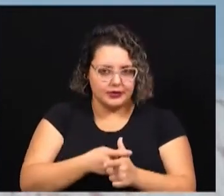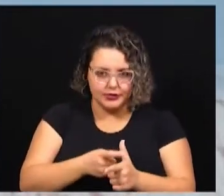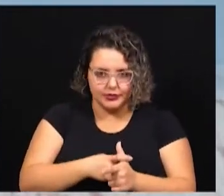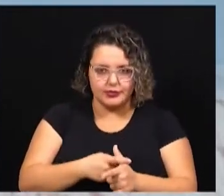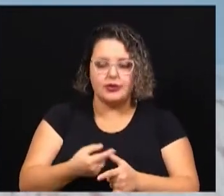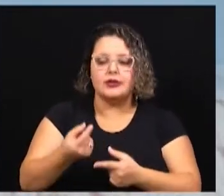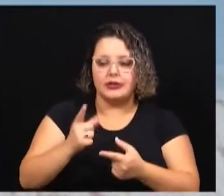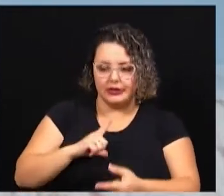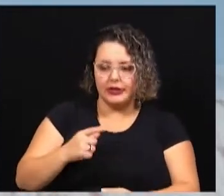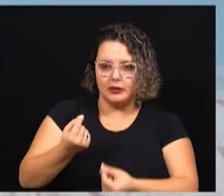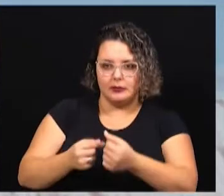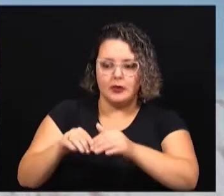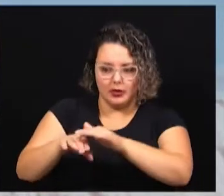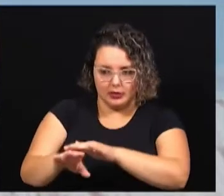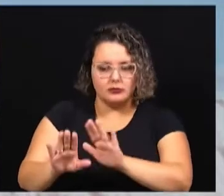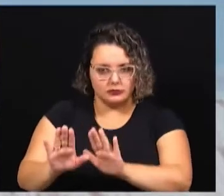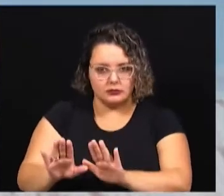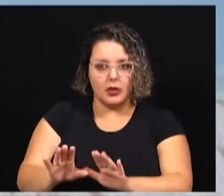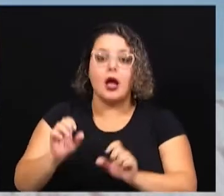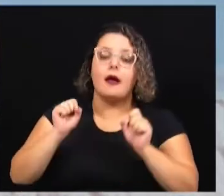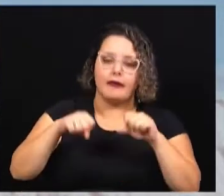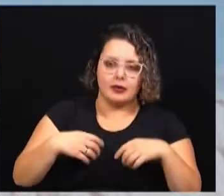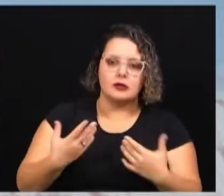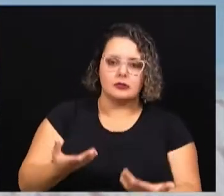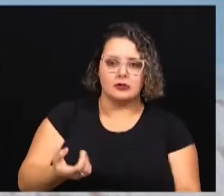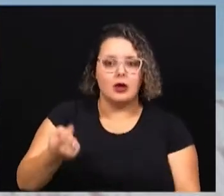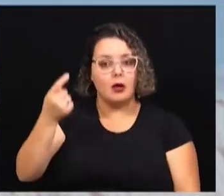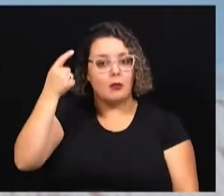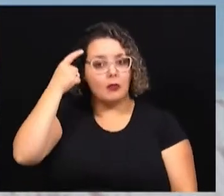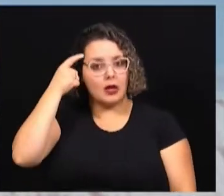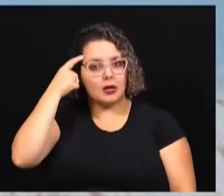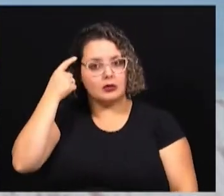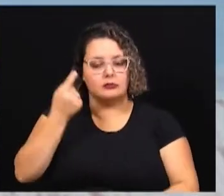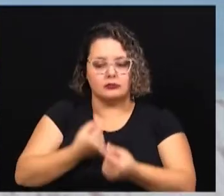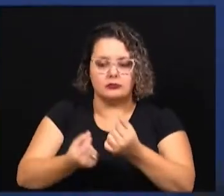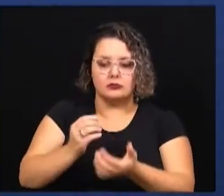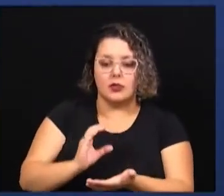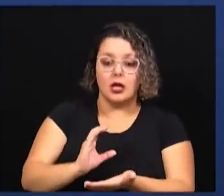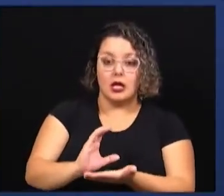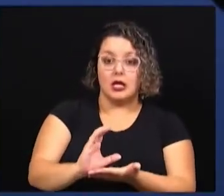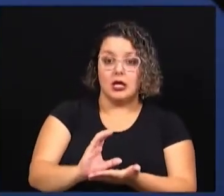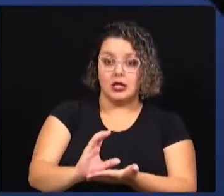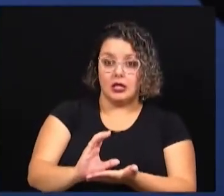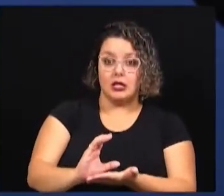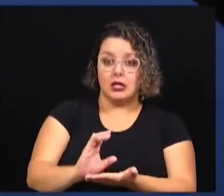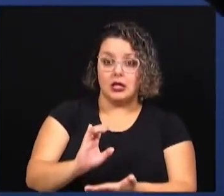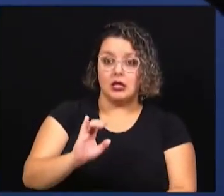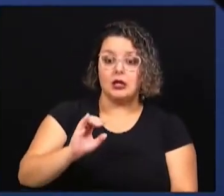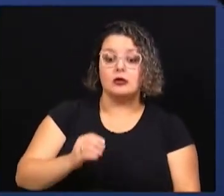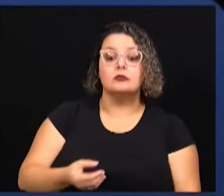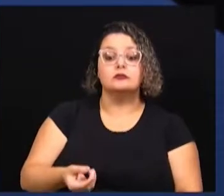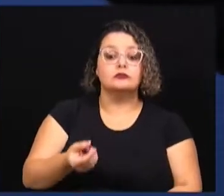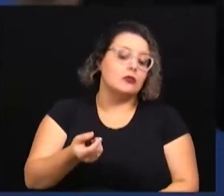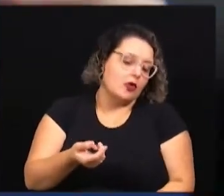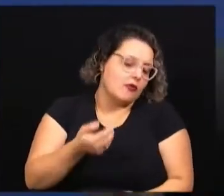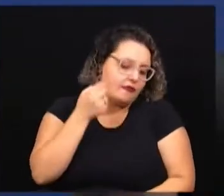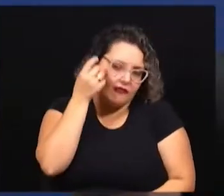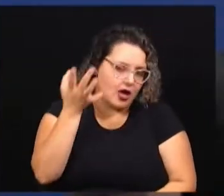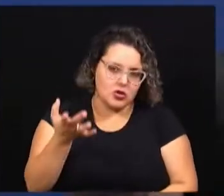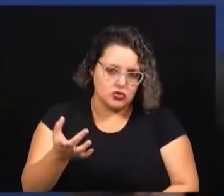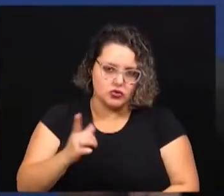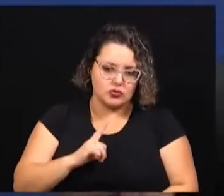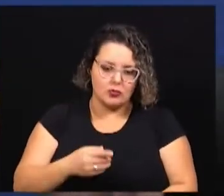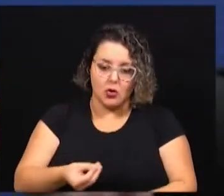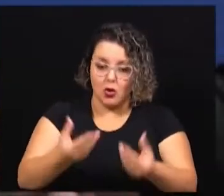reserva constituída, aí sim, vamos pensar em investir esse dinheiro, porque é muito fácil você obter